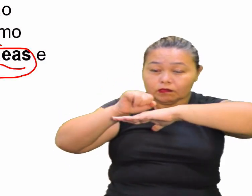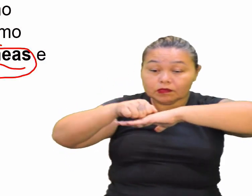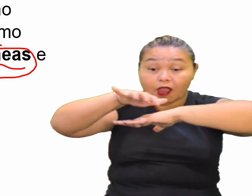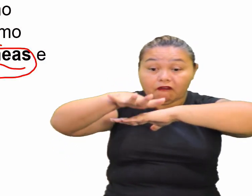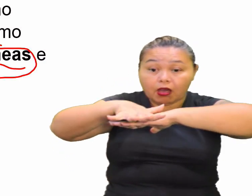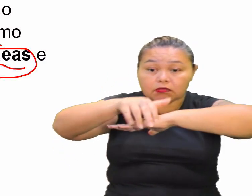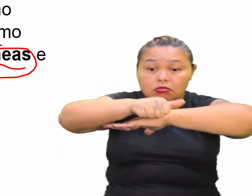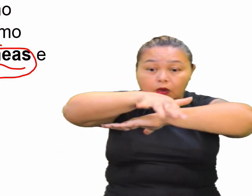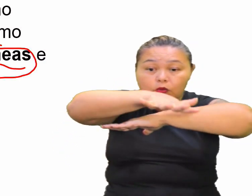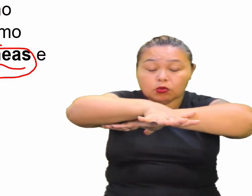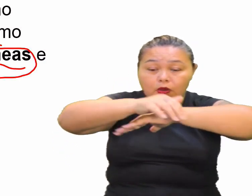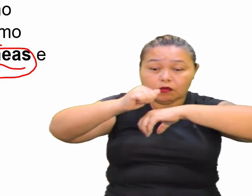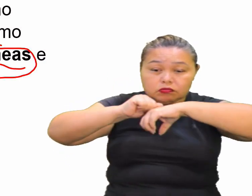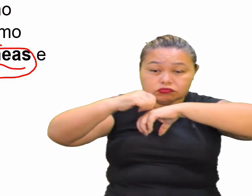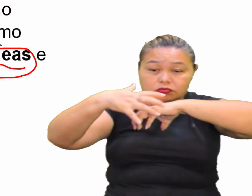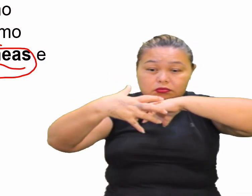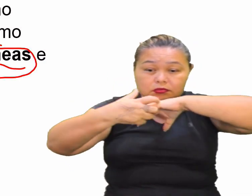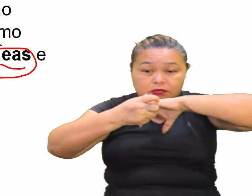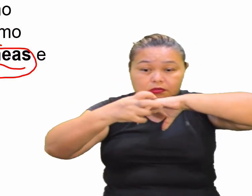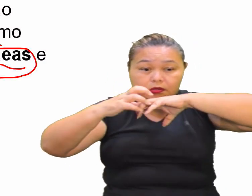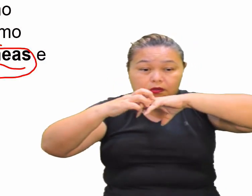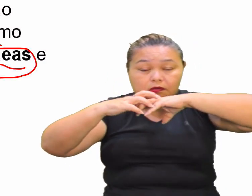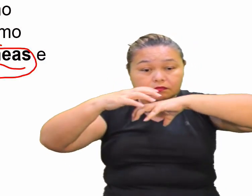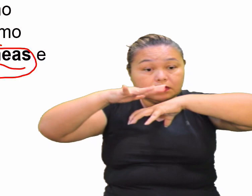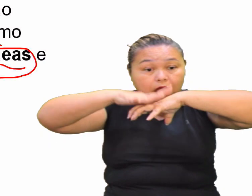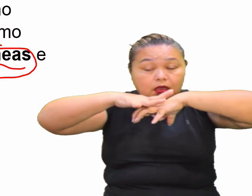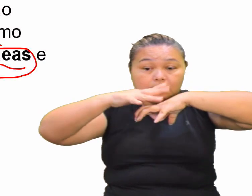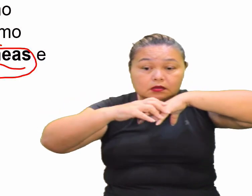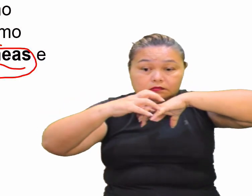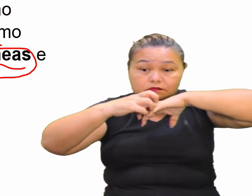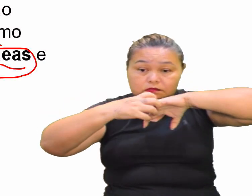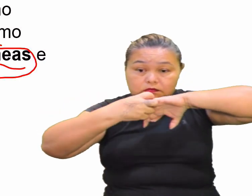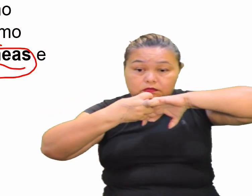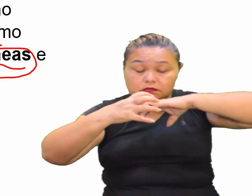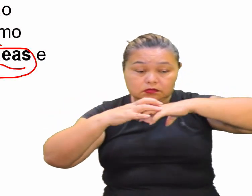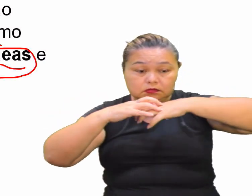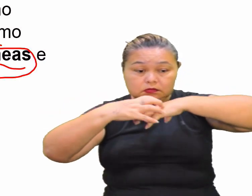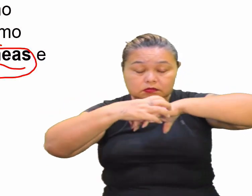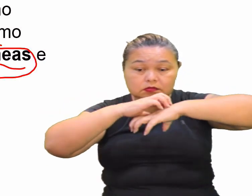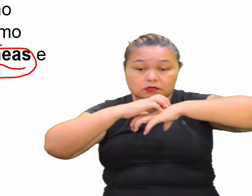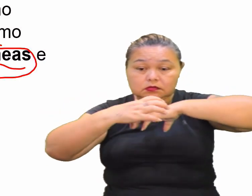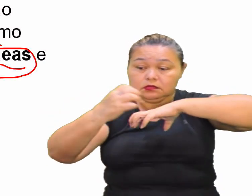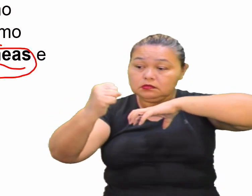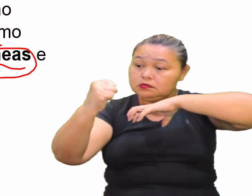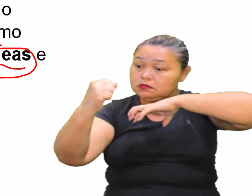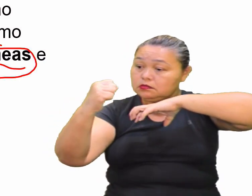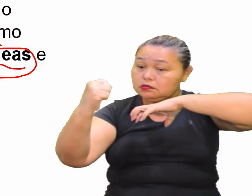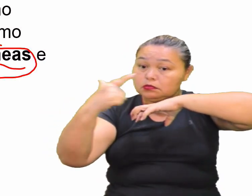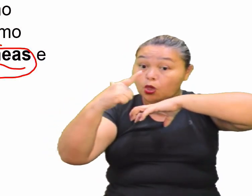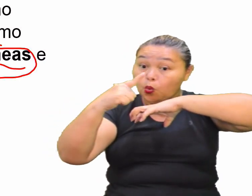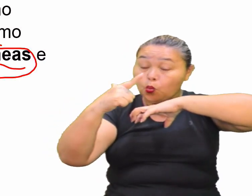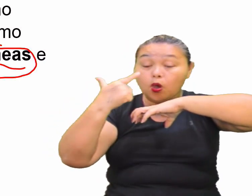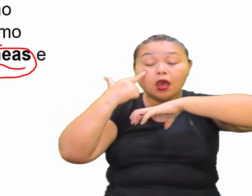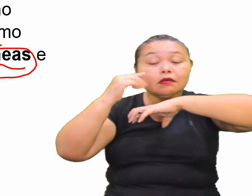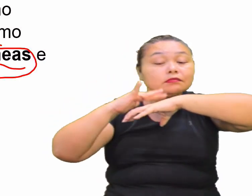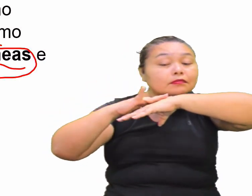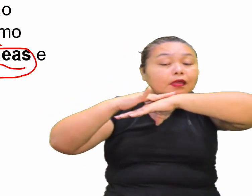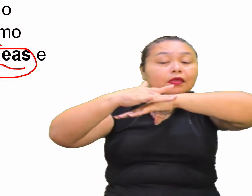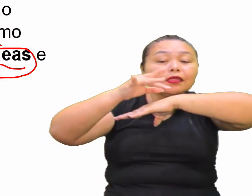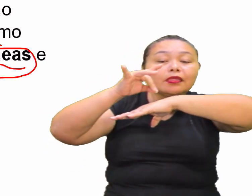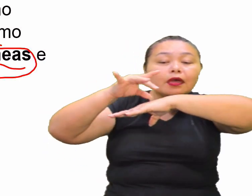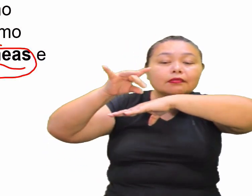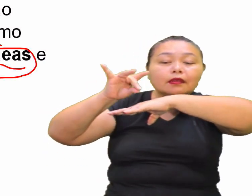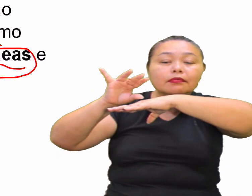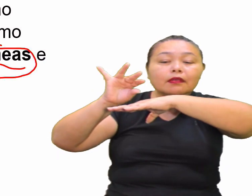fixa na rocha, ele está 100% aqui agregado à luz solar, né? E já as gramíneas não, elas já